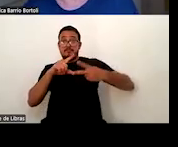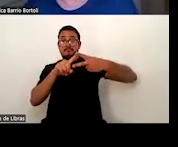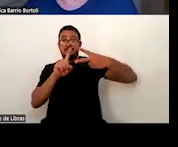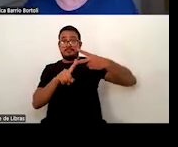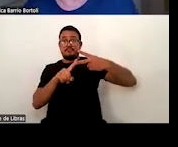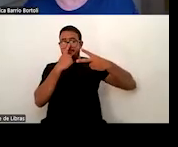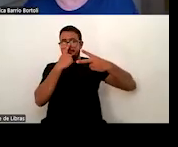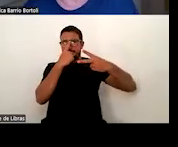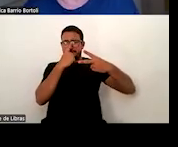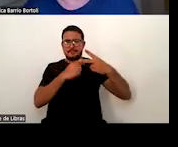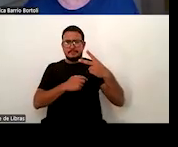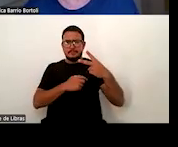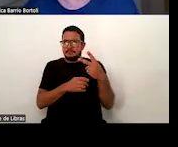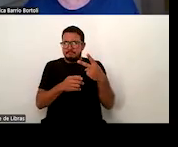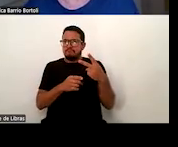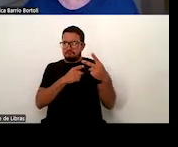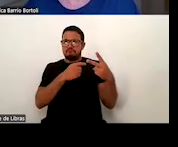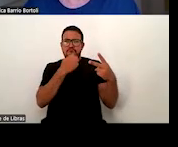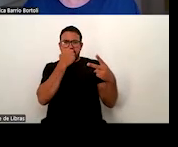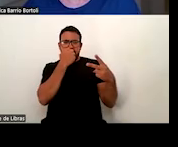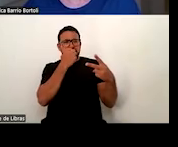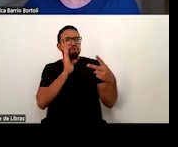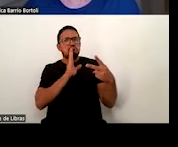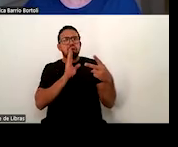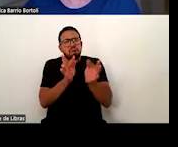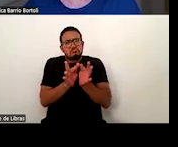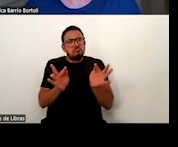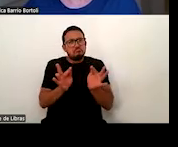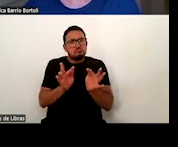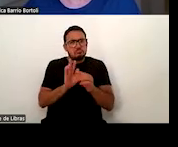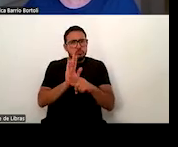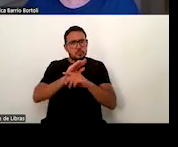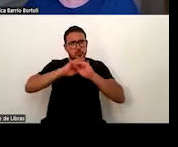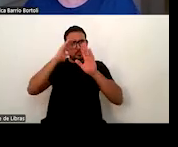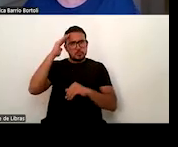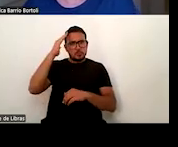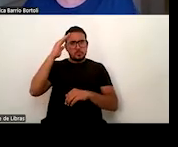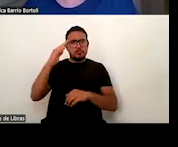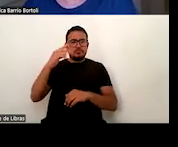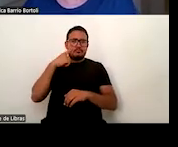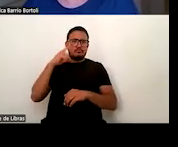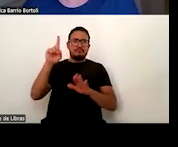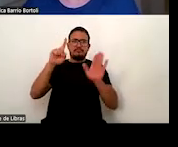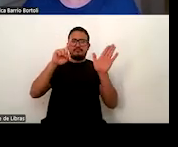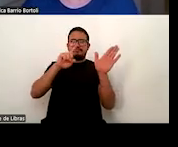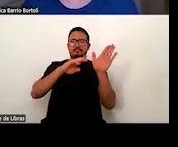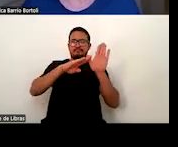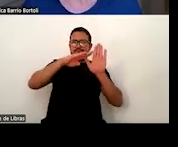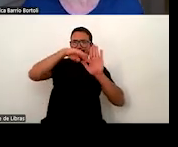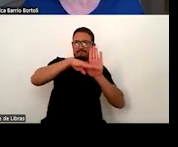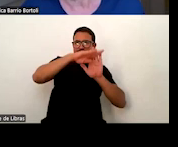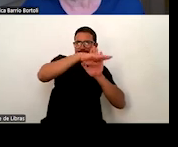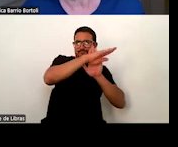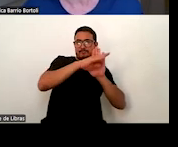bastante simples de entender. Nós temos o gráfico para homem, que é o de cima, e o para mulher, que é o de baixo. Então, cada